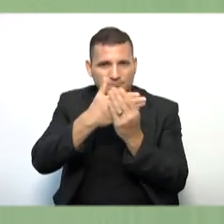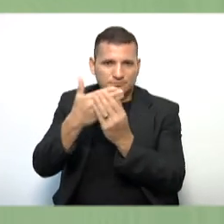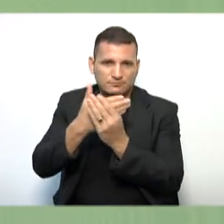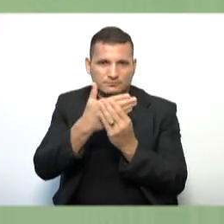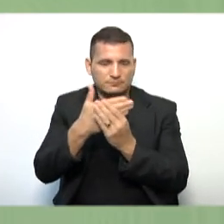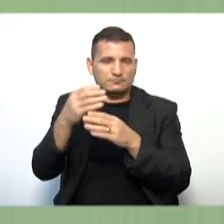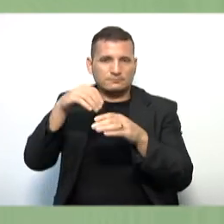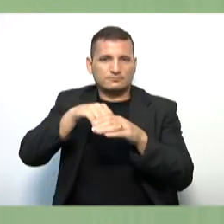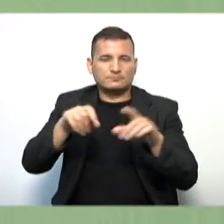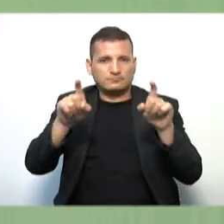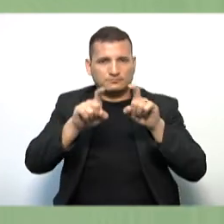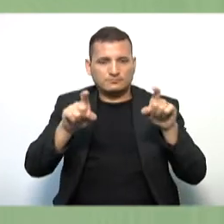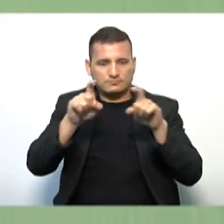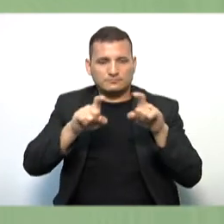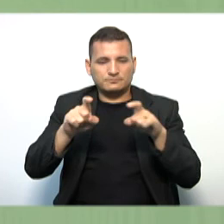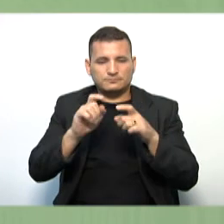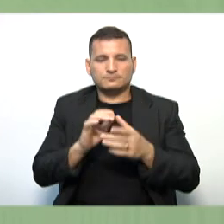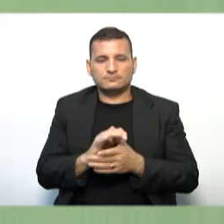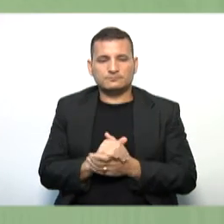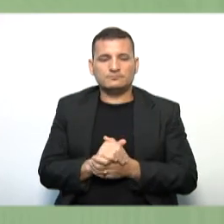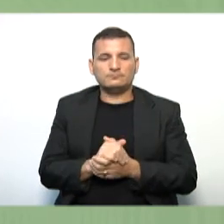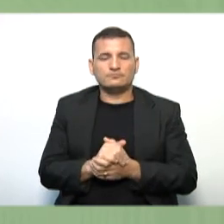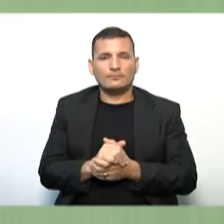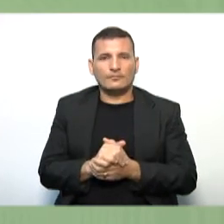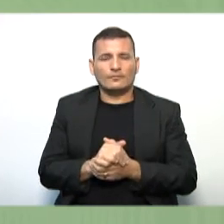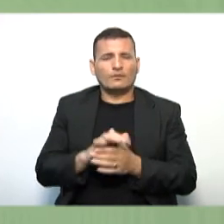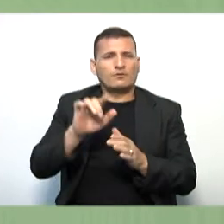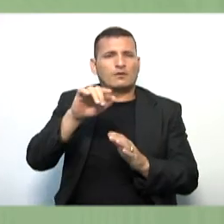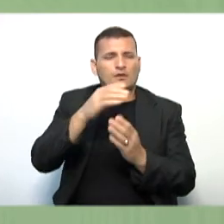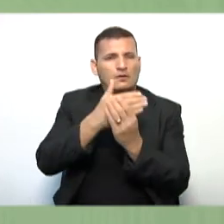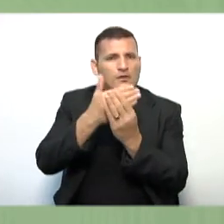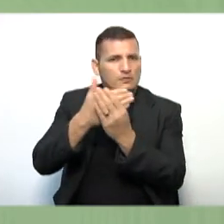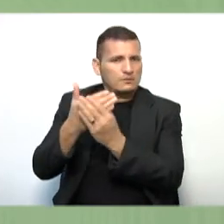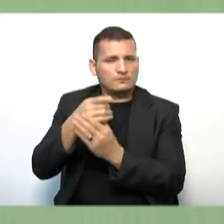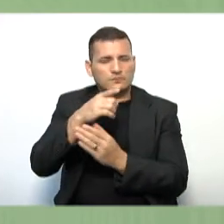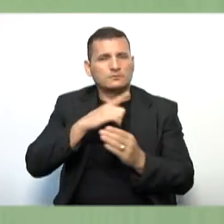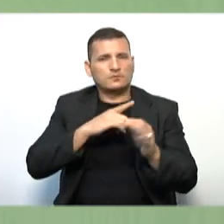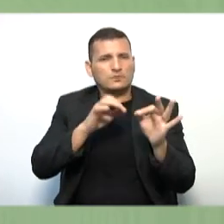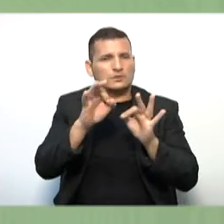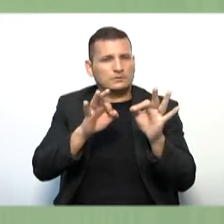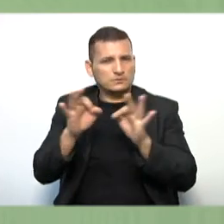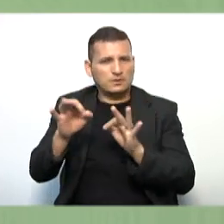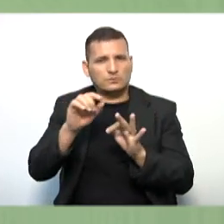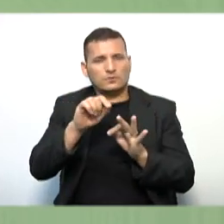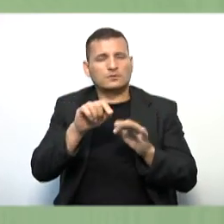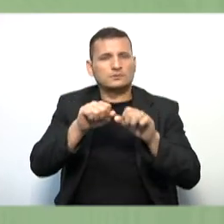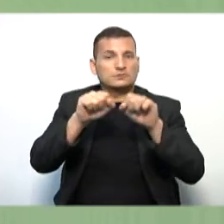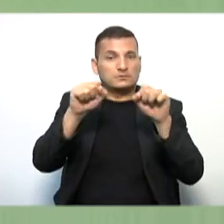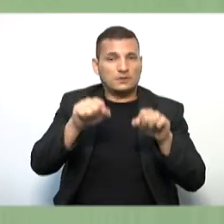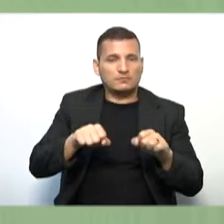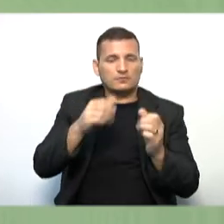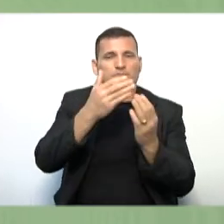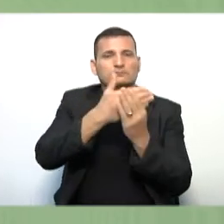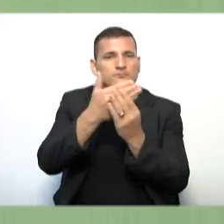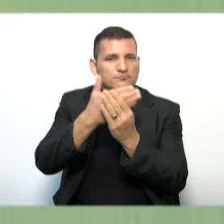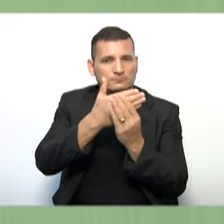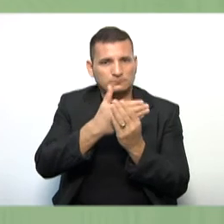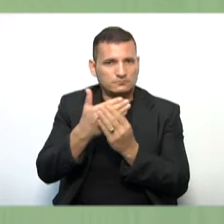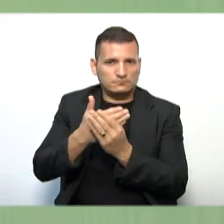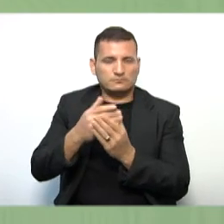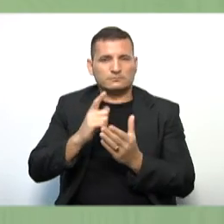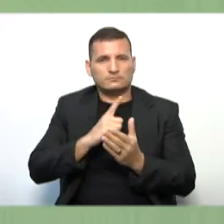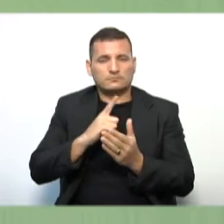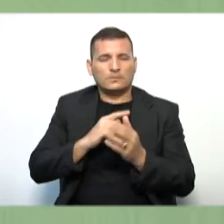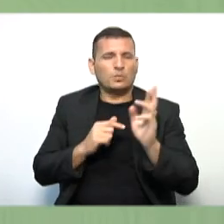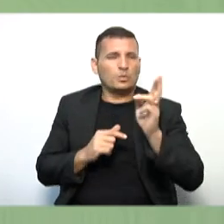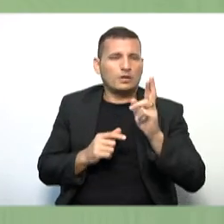sistema. E os arquivos, né, eles estão organizados por meio de um sistema de arquivos. Ou seja,